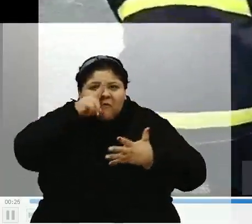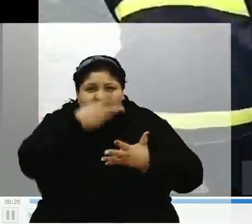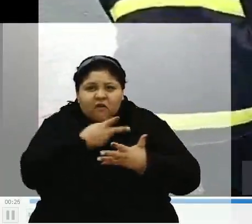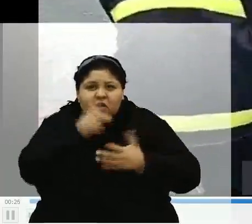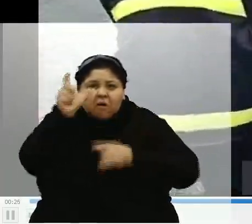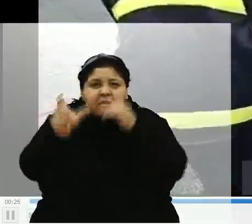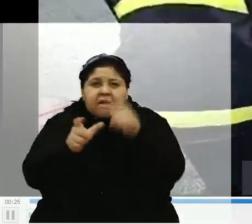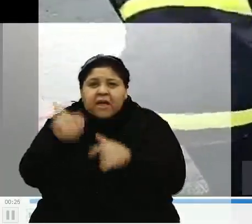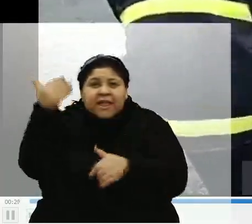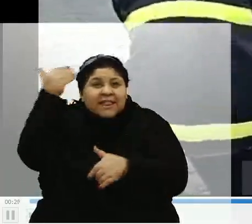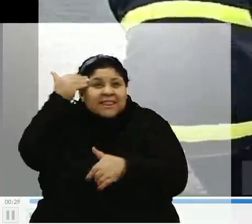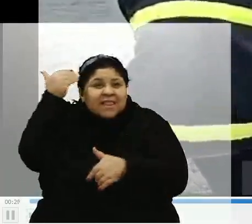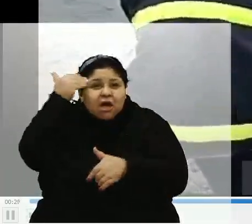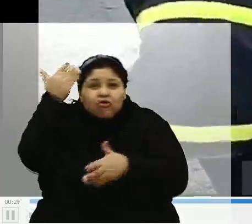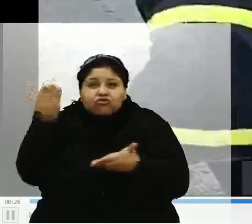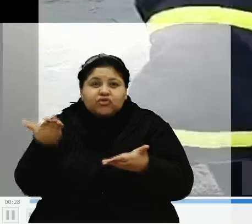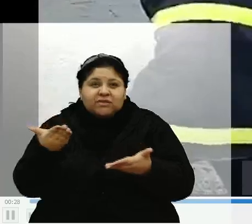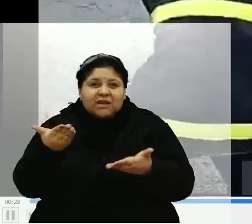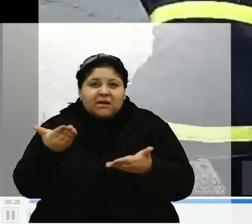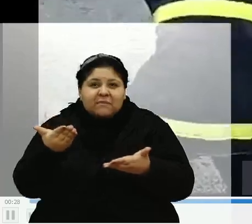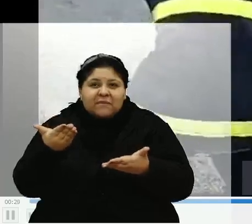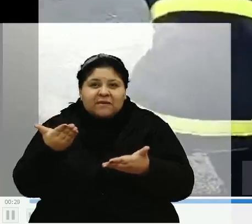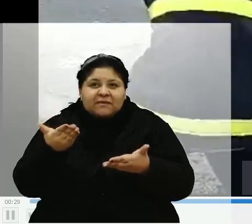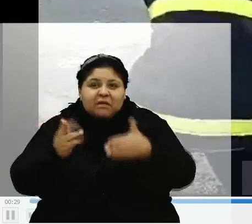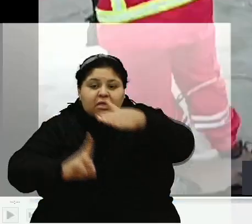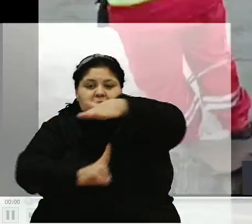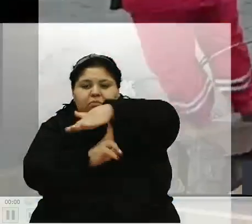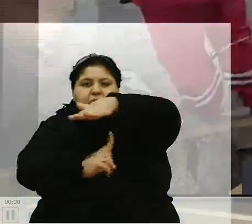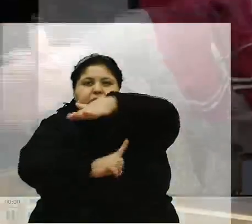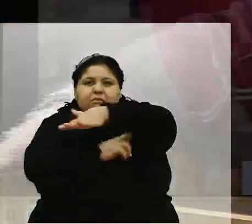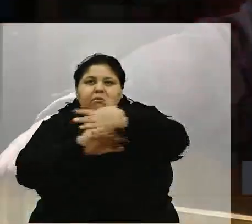pessoas não sabem andar nesse tipo de ponte, vereador Bressan.